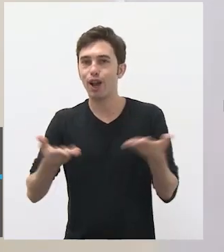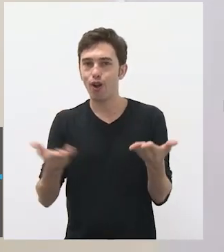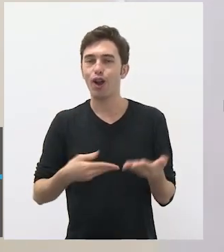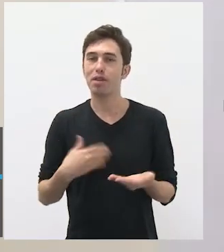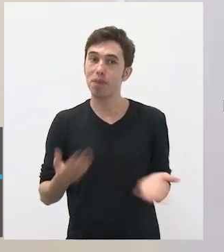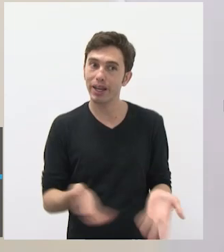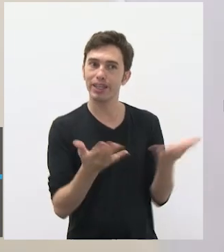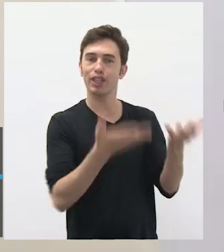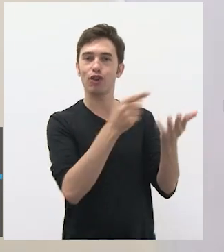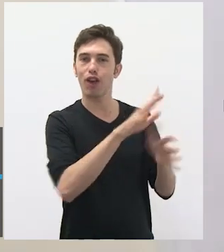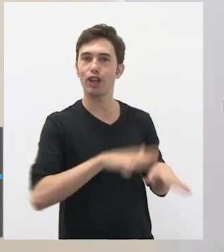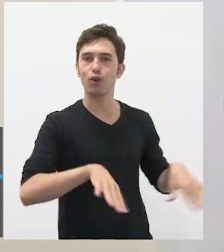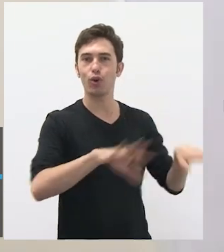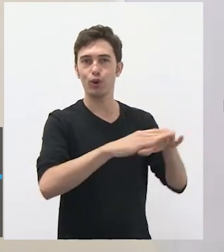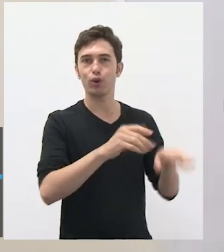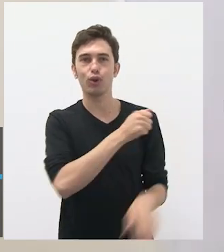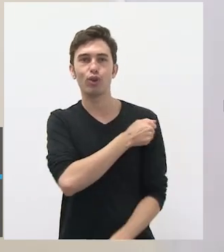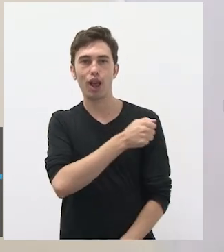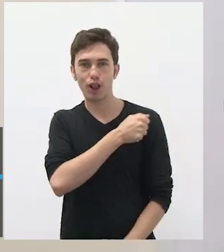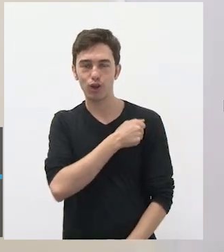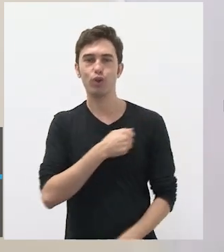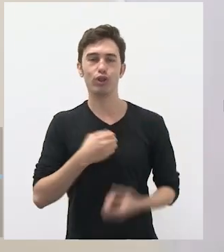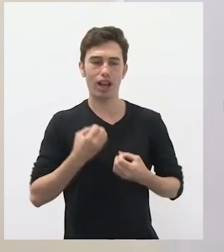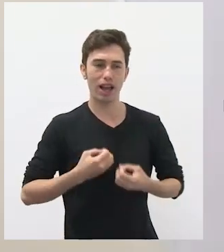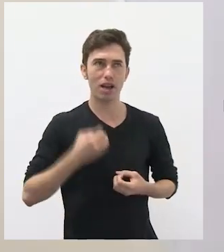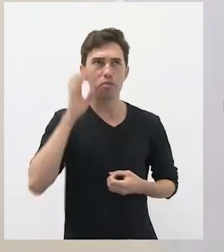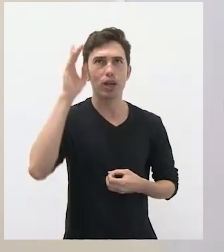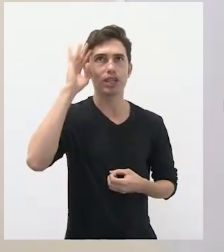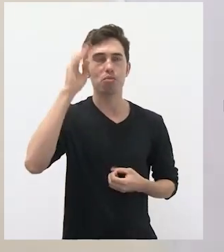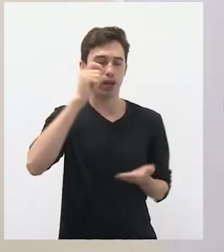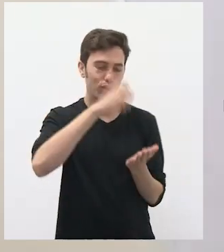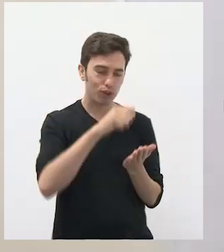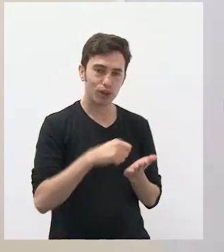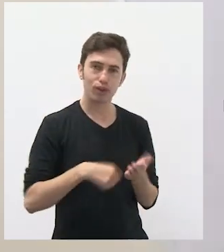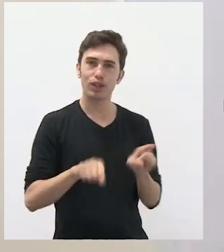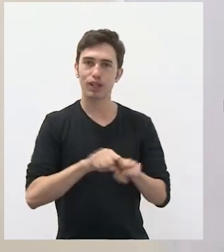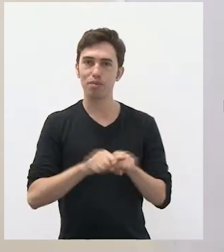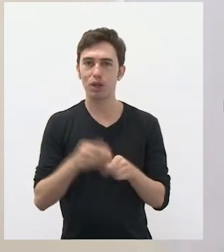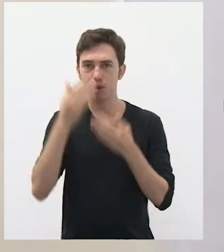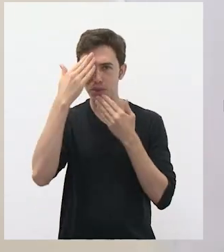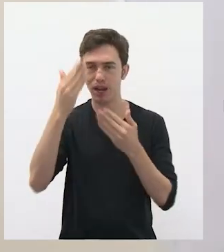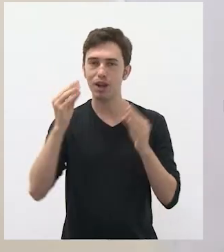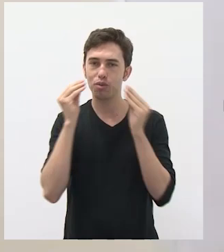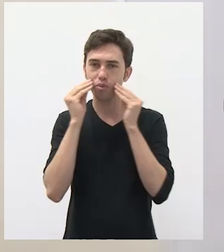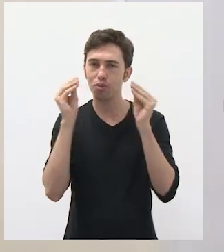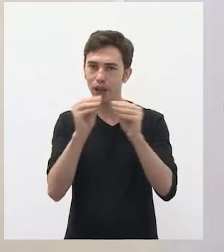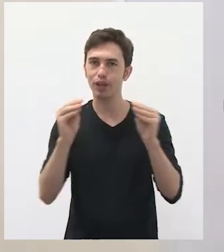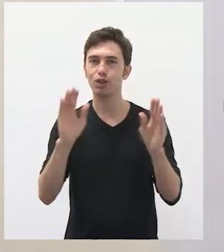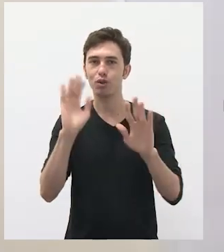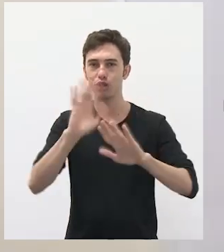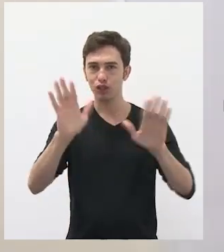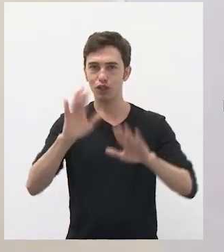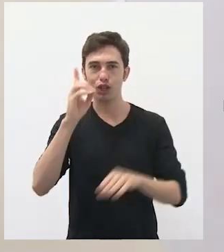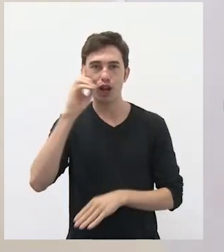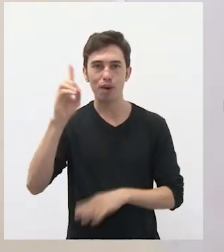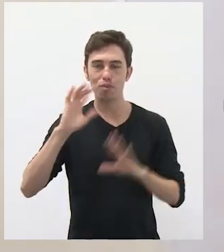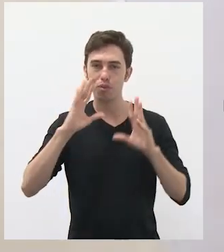alunos a expor as suas ideias, tá bom? Muito obrigado, um grande beijo, um bom dia a todos. Tchau, tchau.